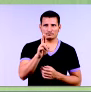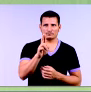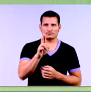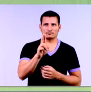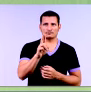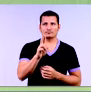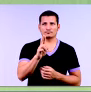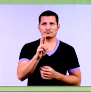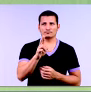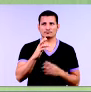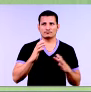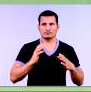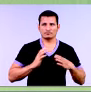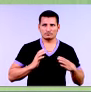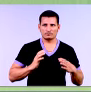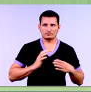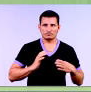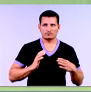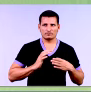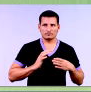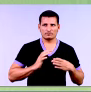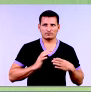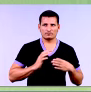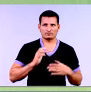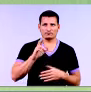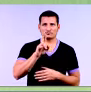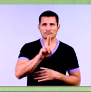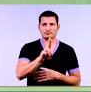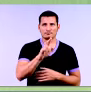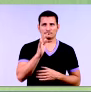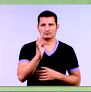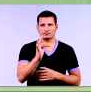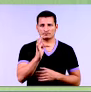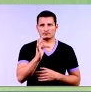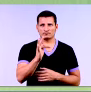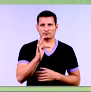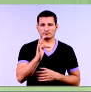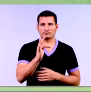o campo cidade, o campo UF.